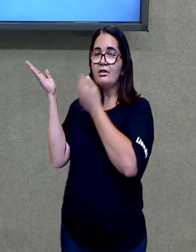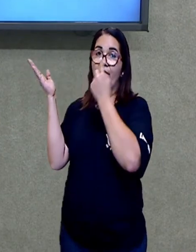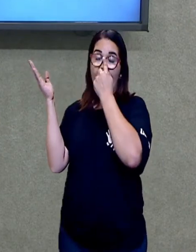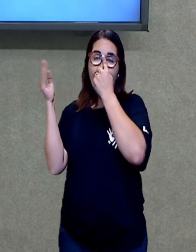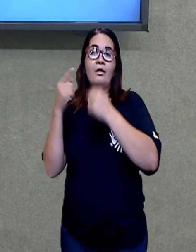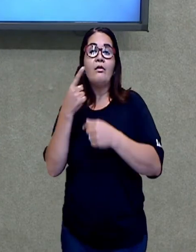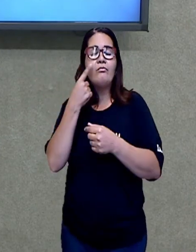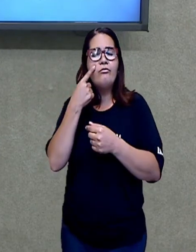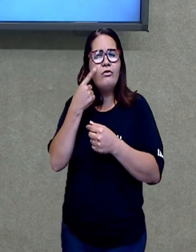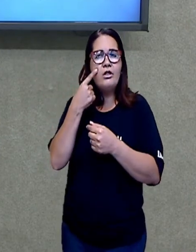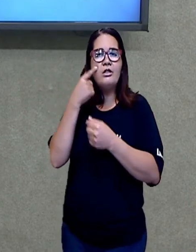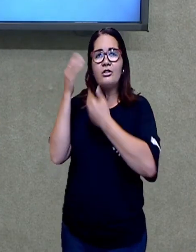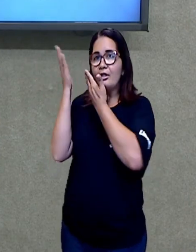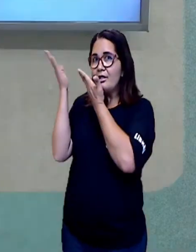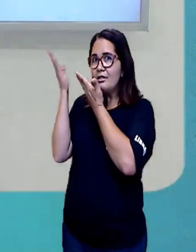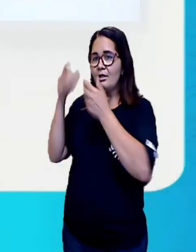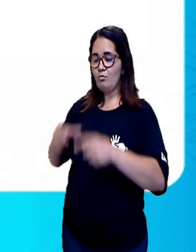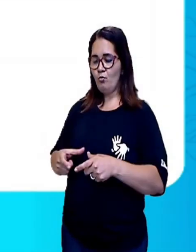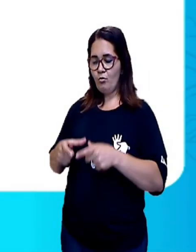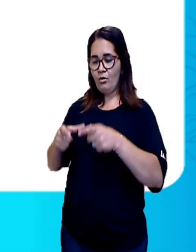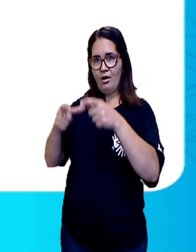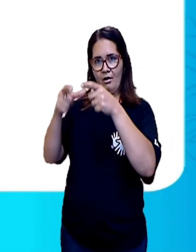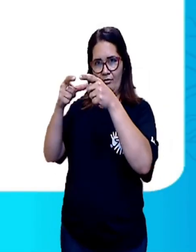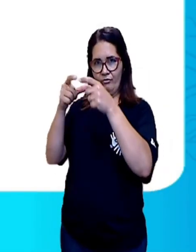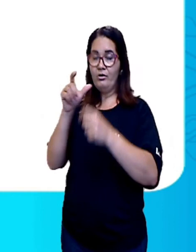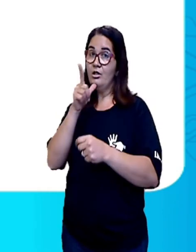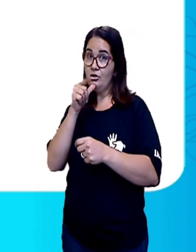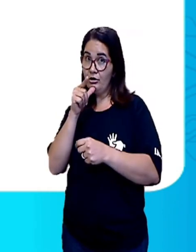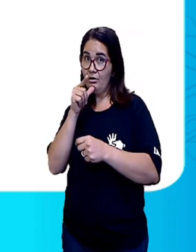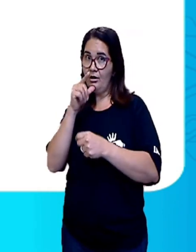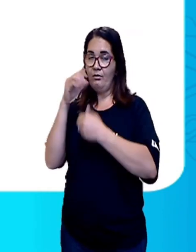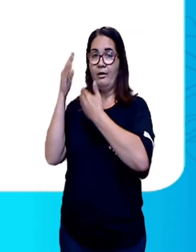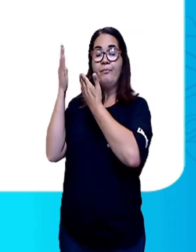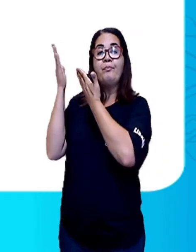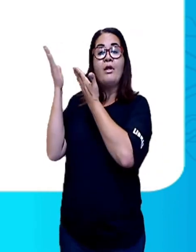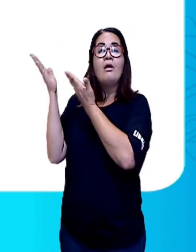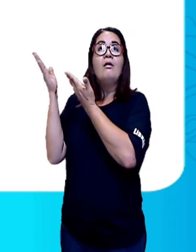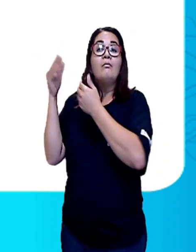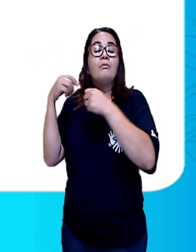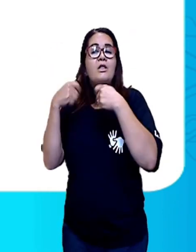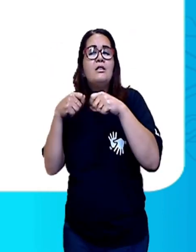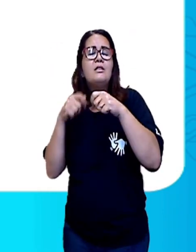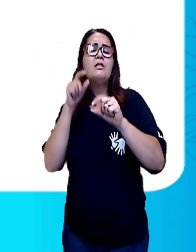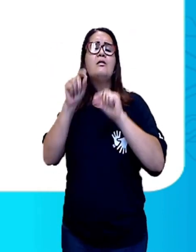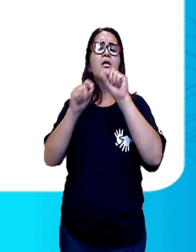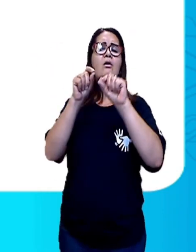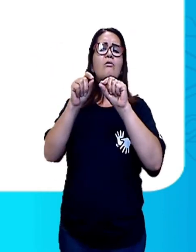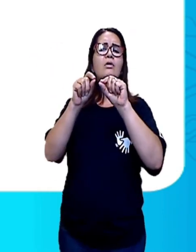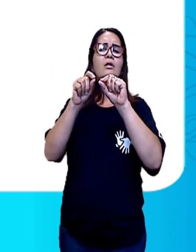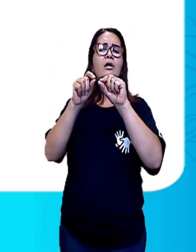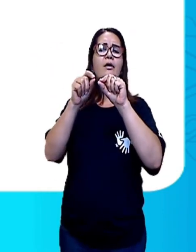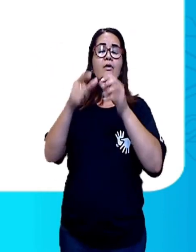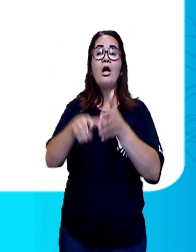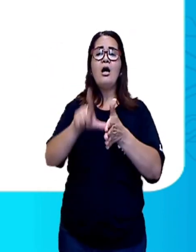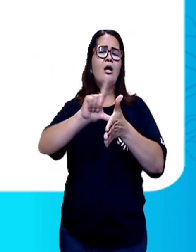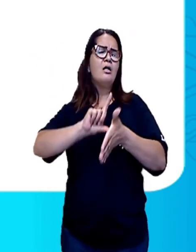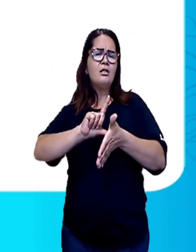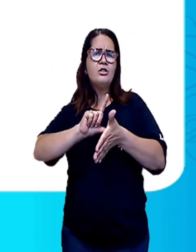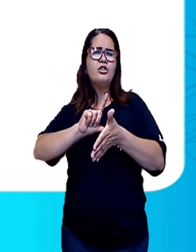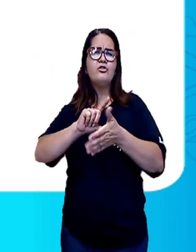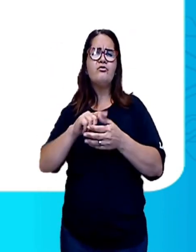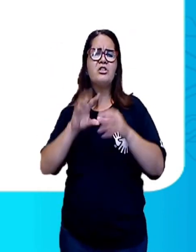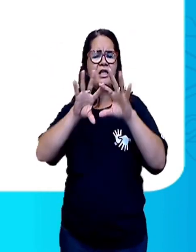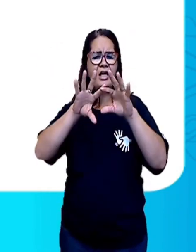na hora de ler a situação. Então, a primeira dica, leia a situação problema toda para depois você voltar